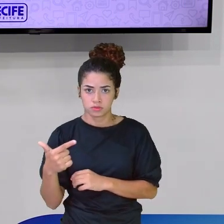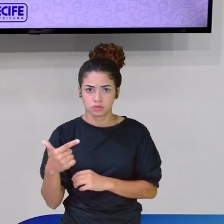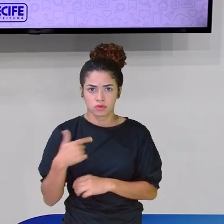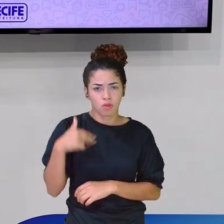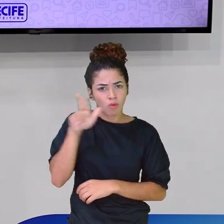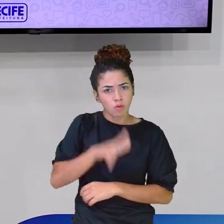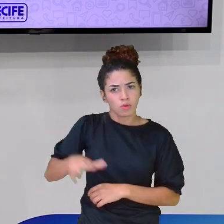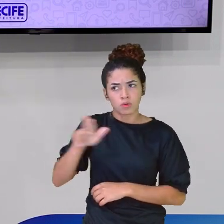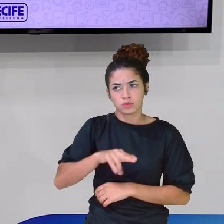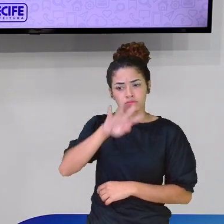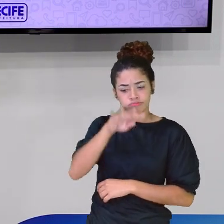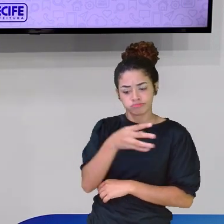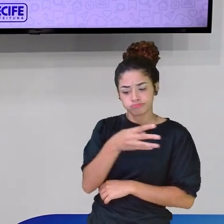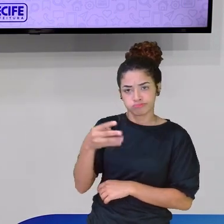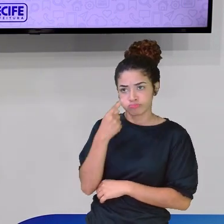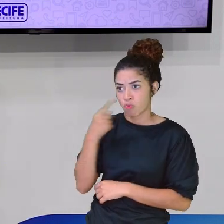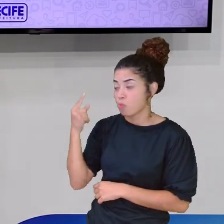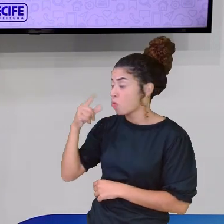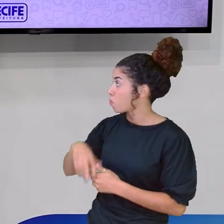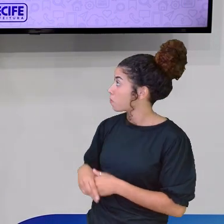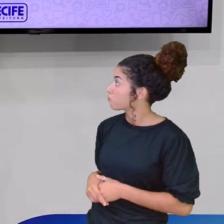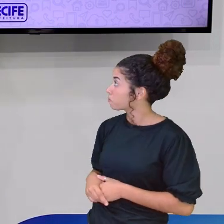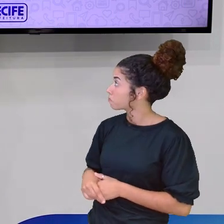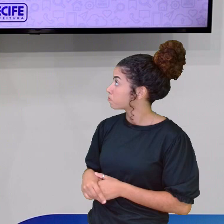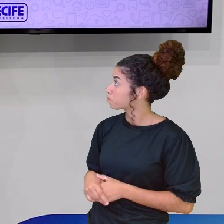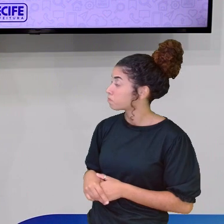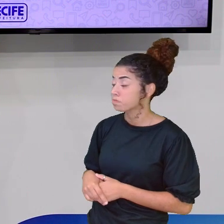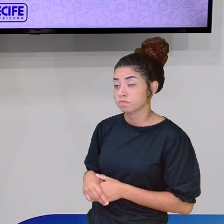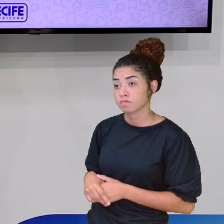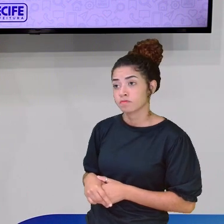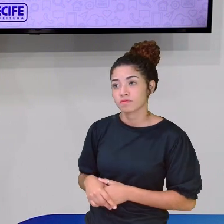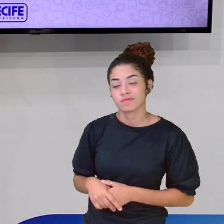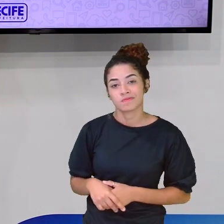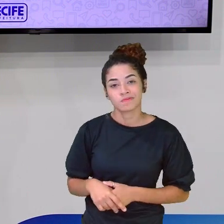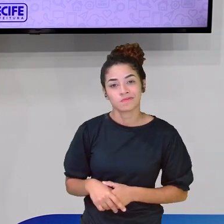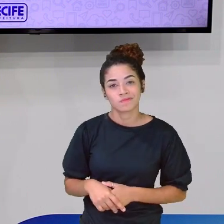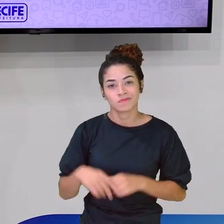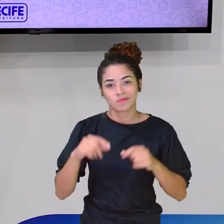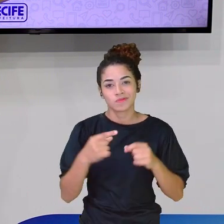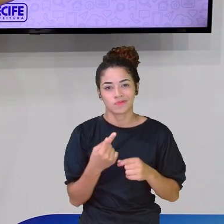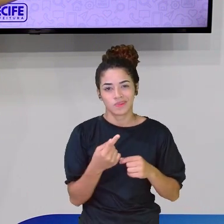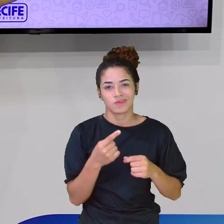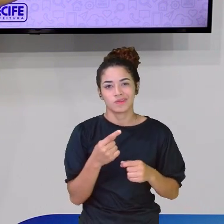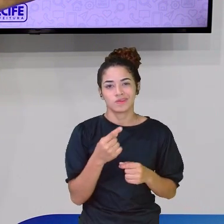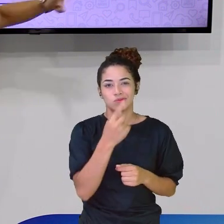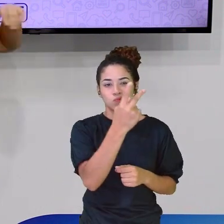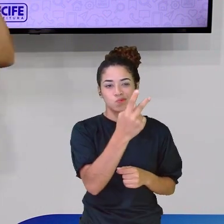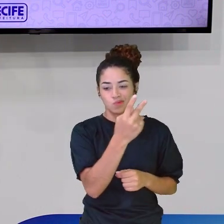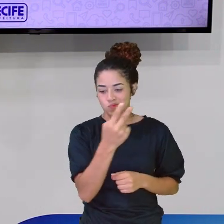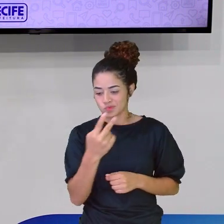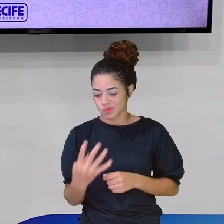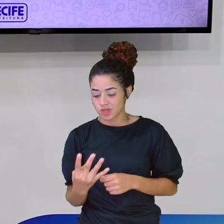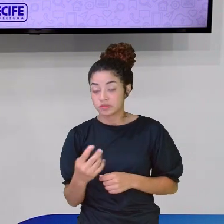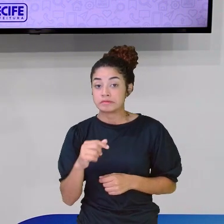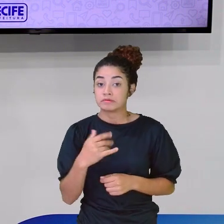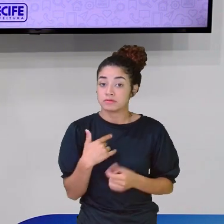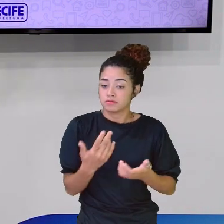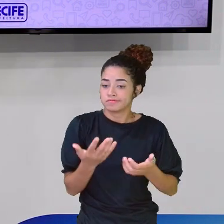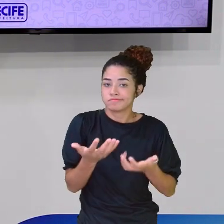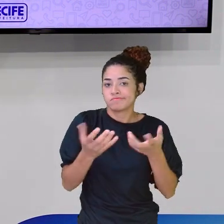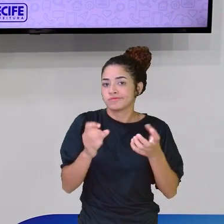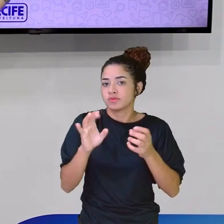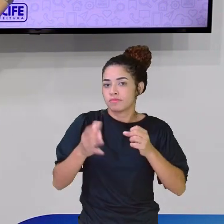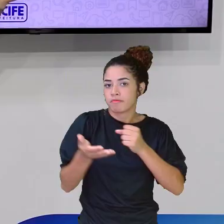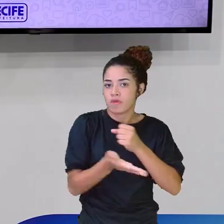uma malha, vamos especular que isso seja uma malha, olha aí, 2 e 4. Se eu pedisse a base, por